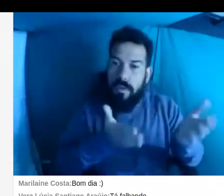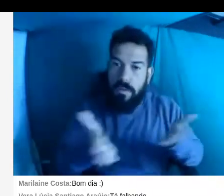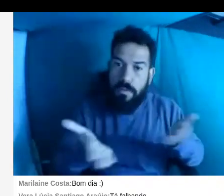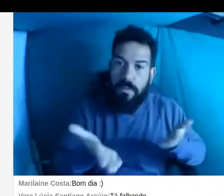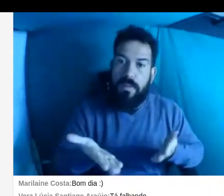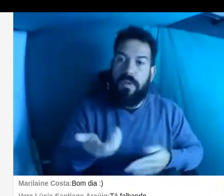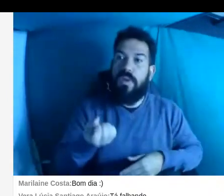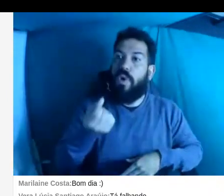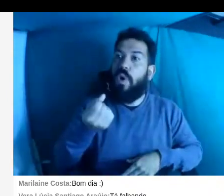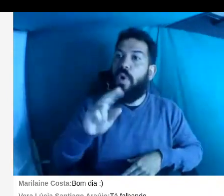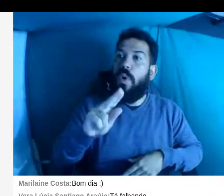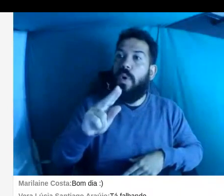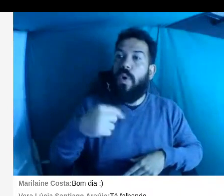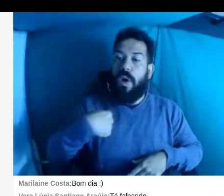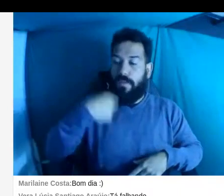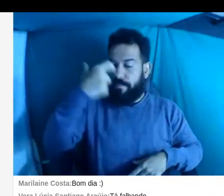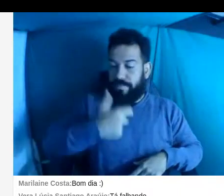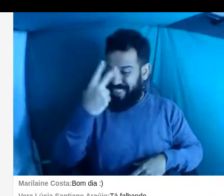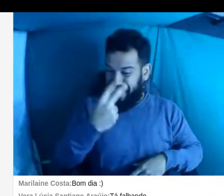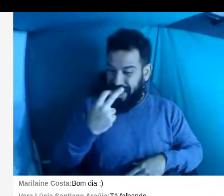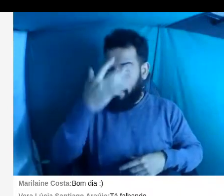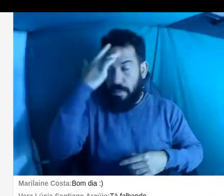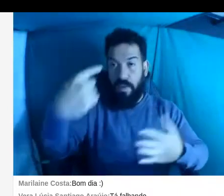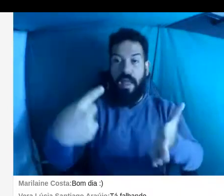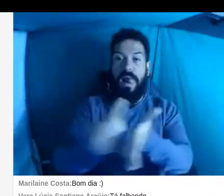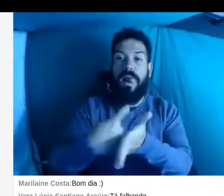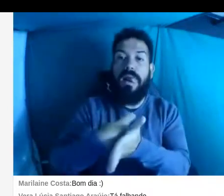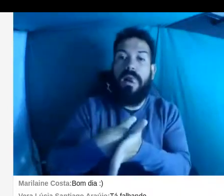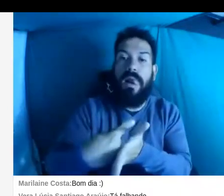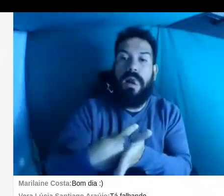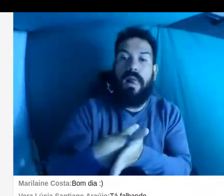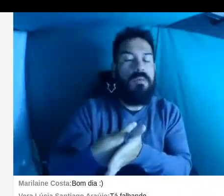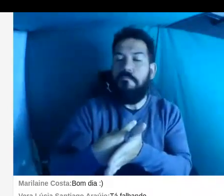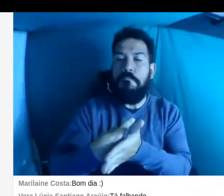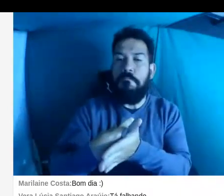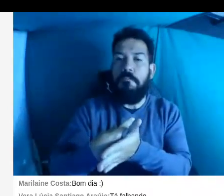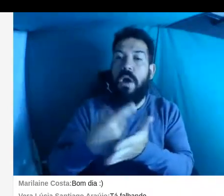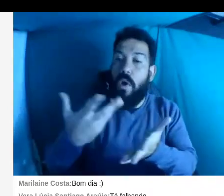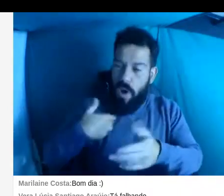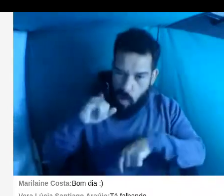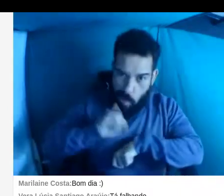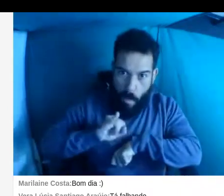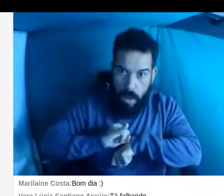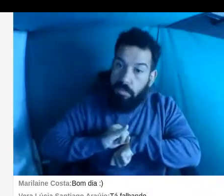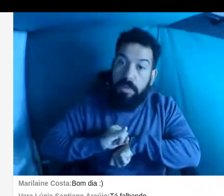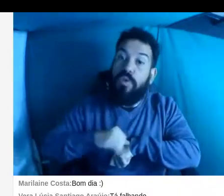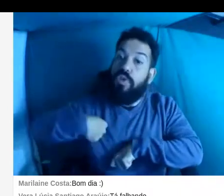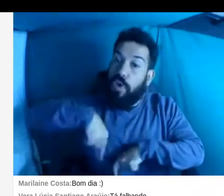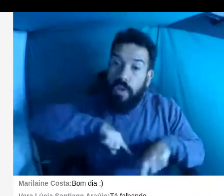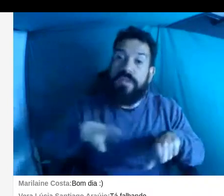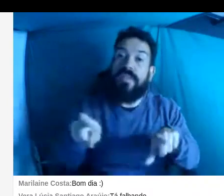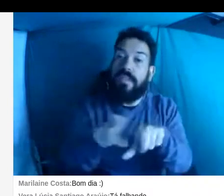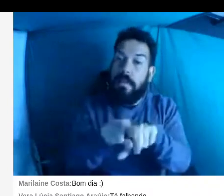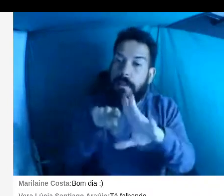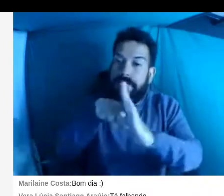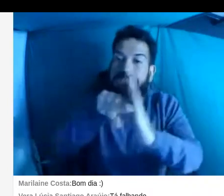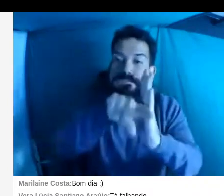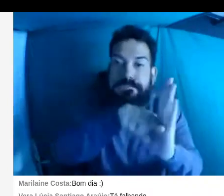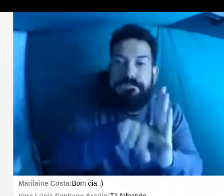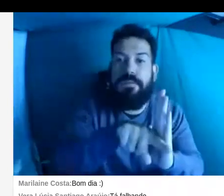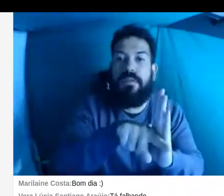de pesquisa. Hoje nós não somos só o objeto, nós somos os pesquisadores também, o que